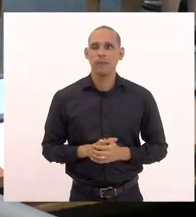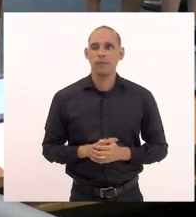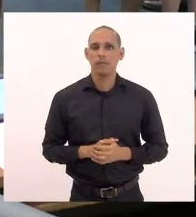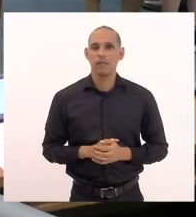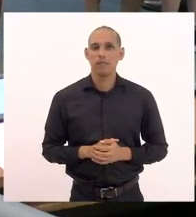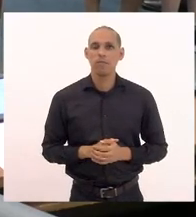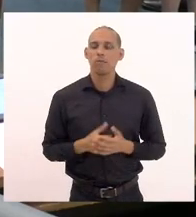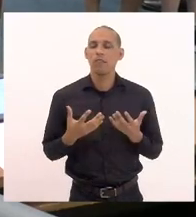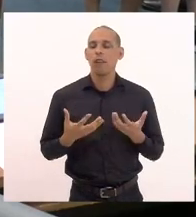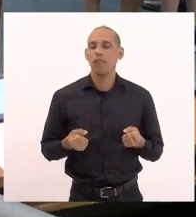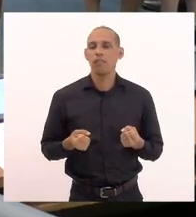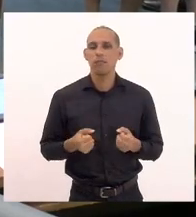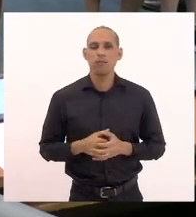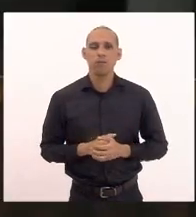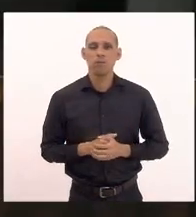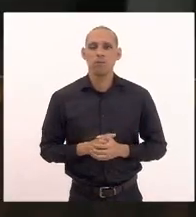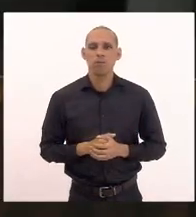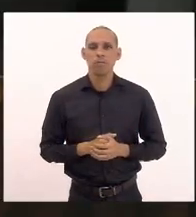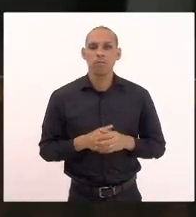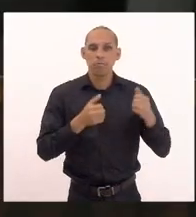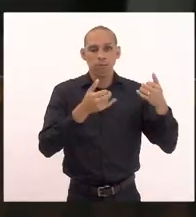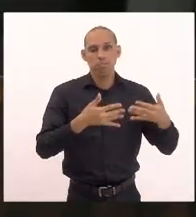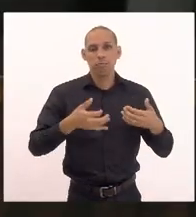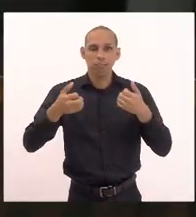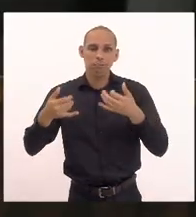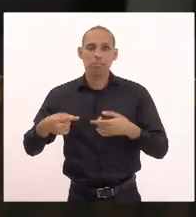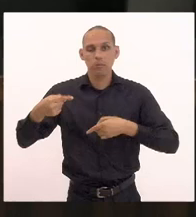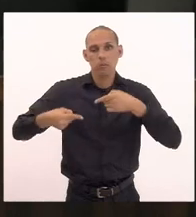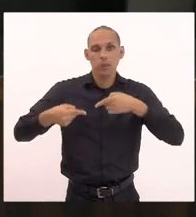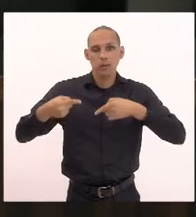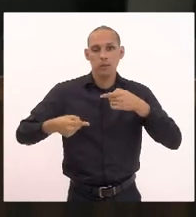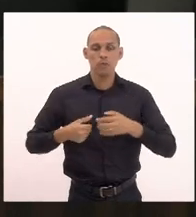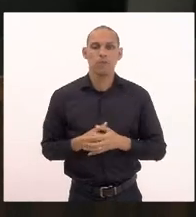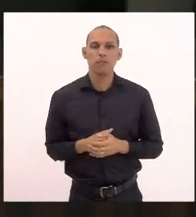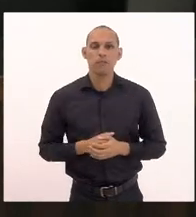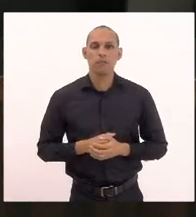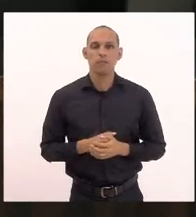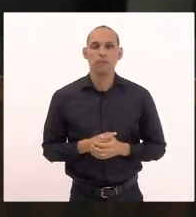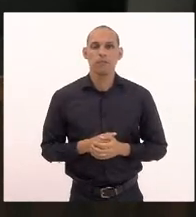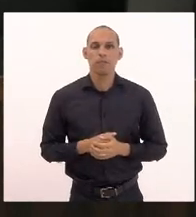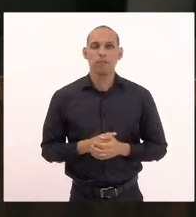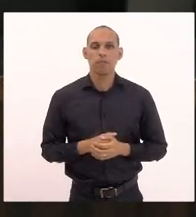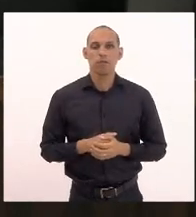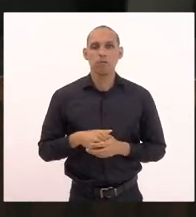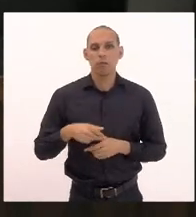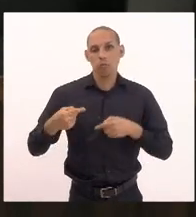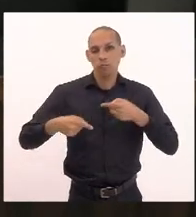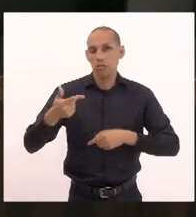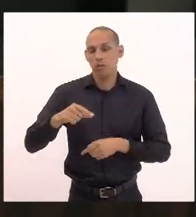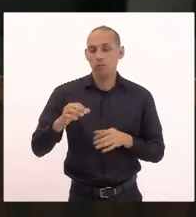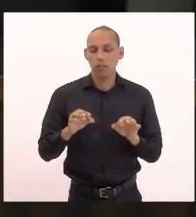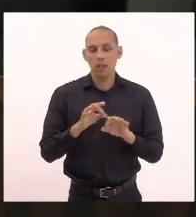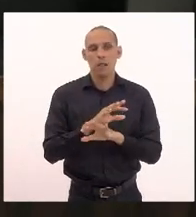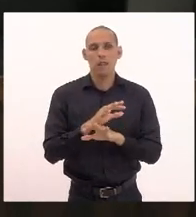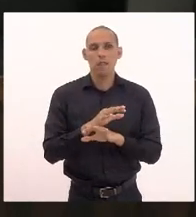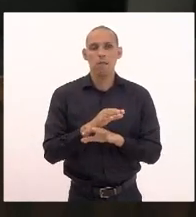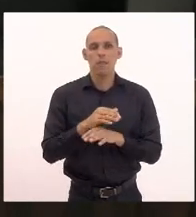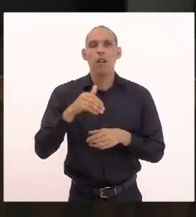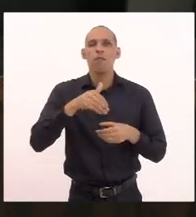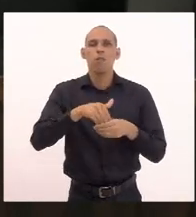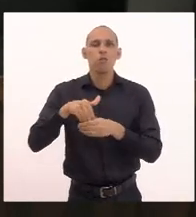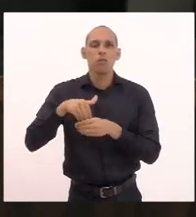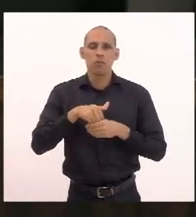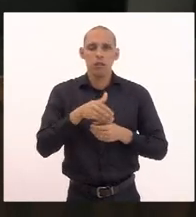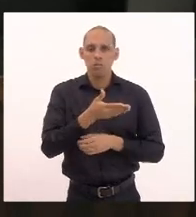Parecer favorável. Com os pareceres emitidos em discussão. Não havendo que queira discutir, encerrada a discussão, em votação, os